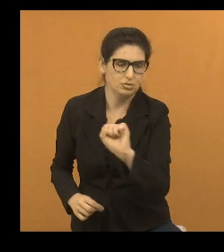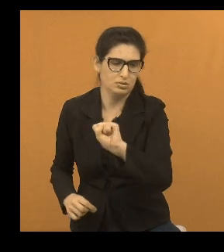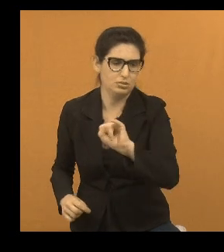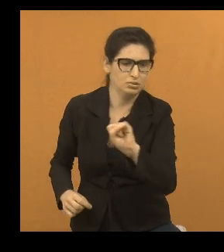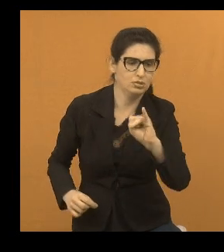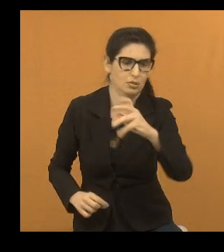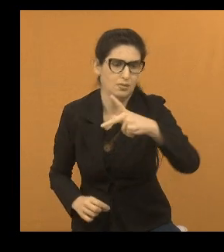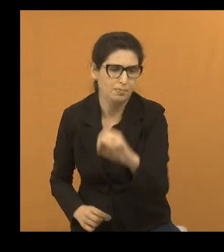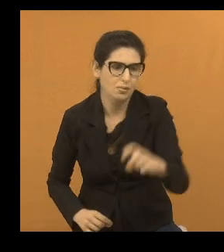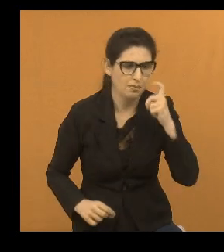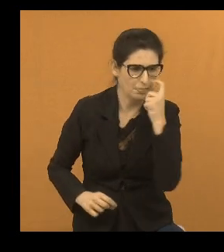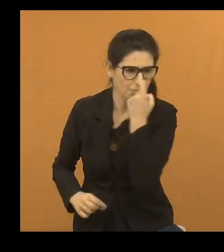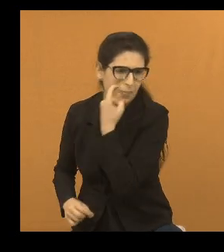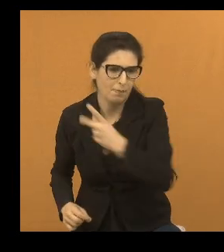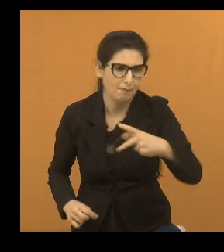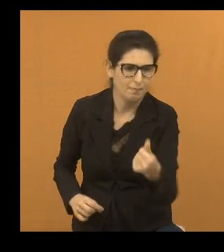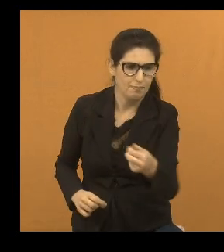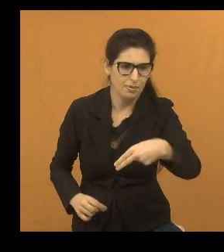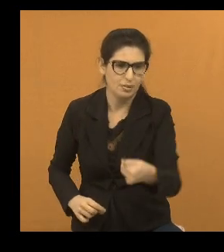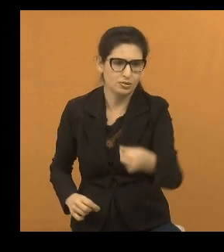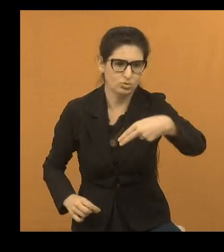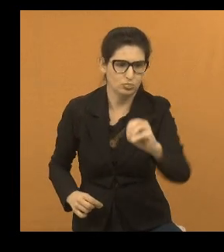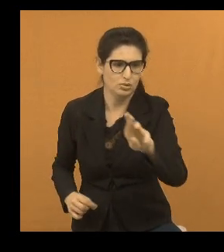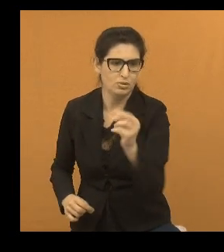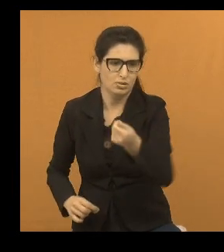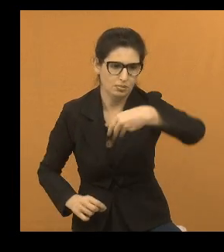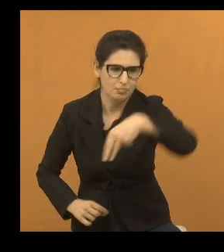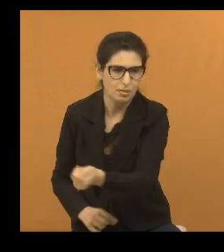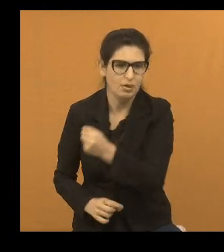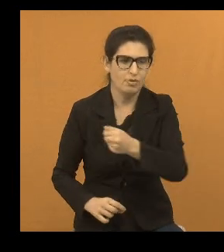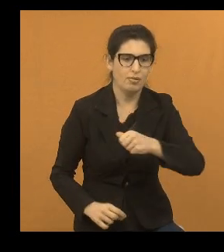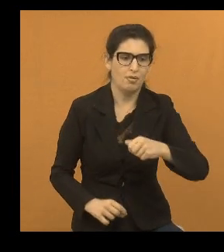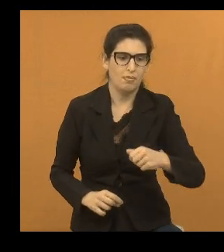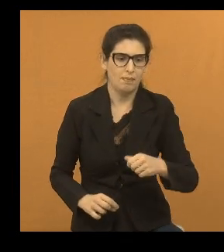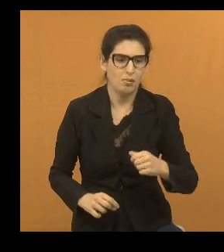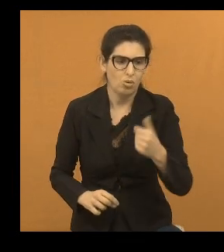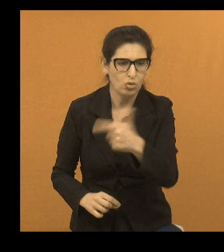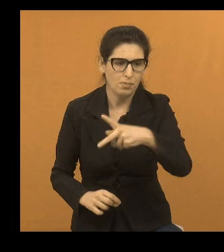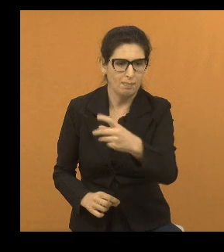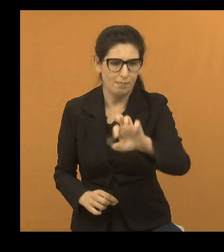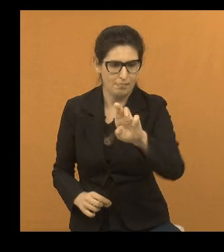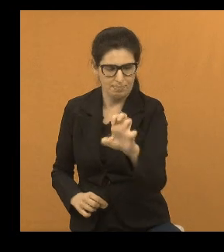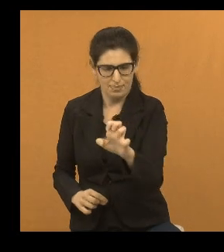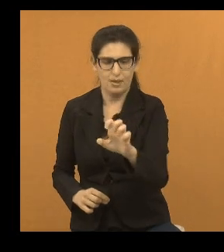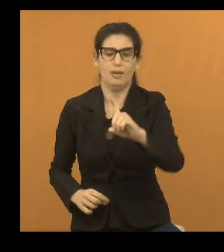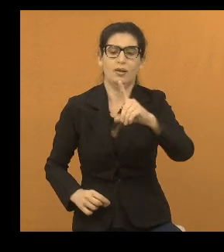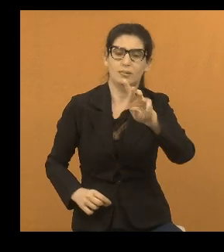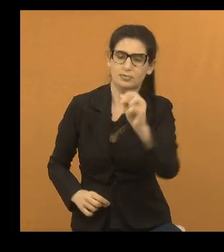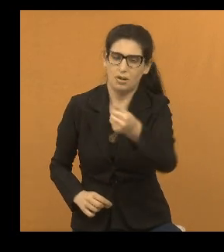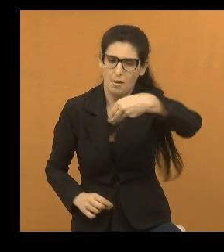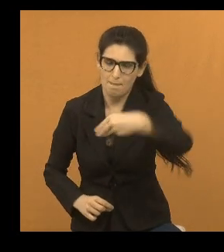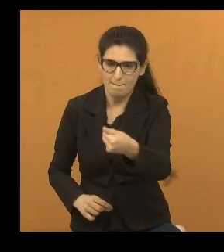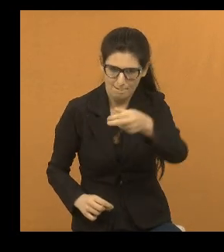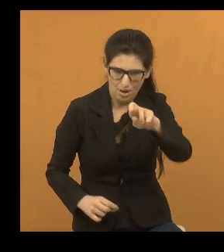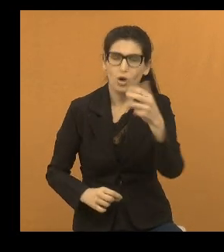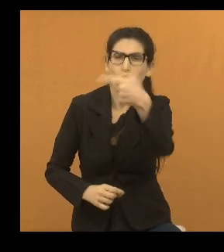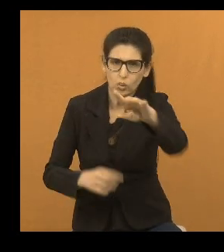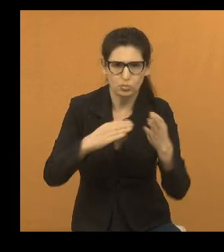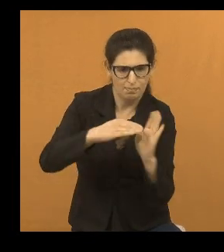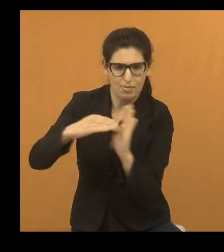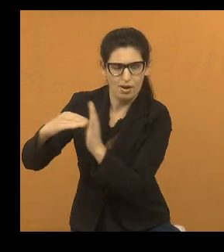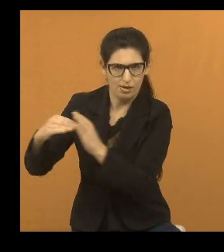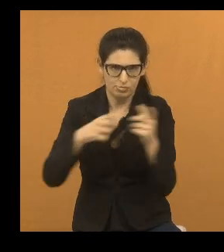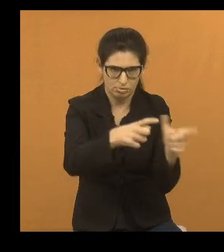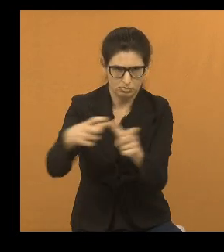Lua, Pedra Mar e o CDHU do Campo Grande. Próximo. E depois do